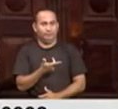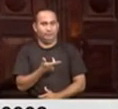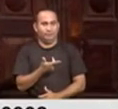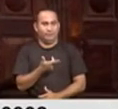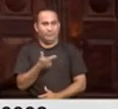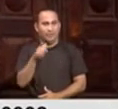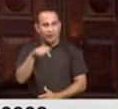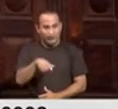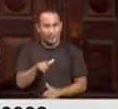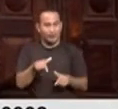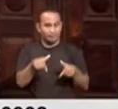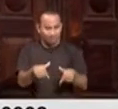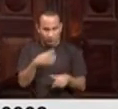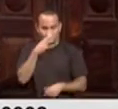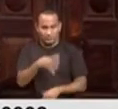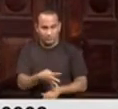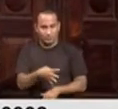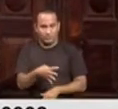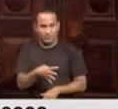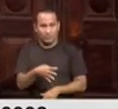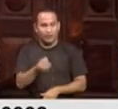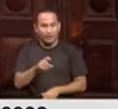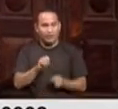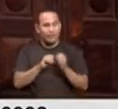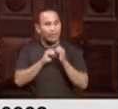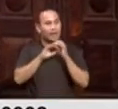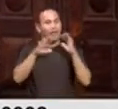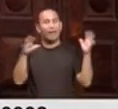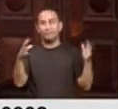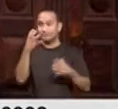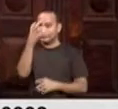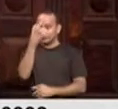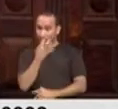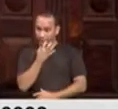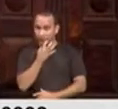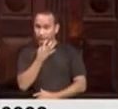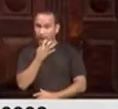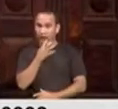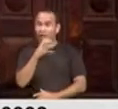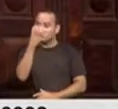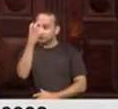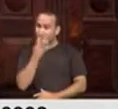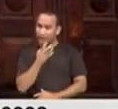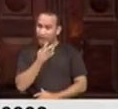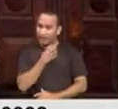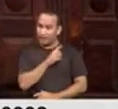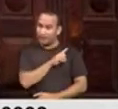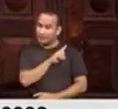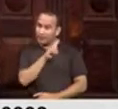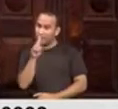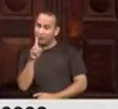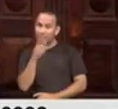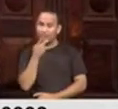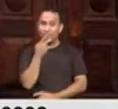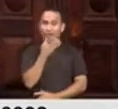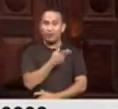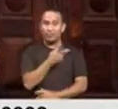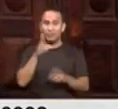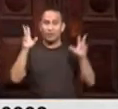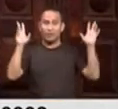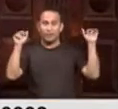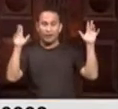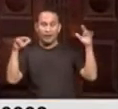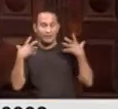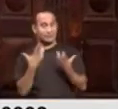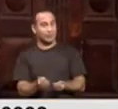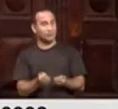Esta é a base da denúncia. Então é evidente que é uma denúncia muito grave, muito grave. Não está se tratando de algo